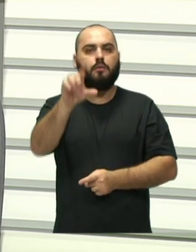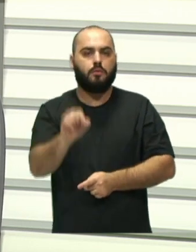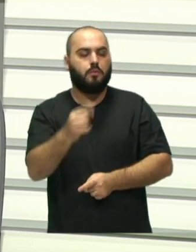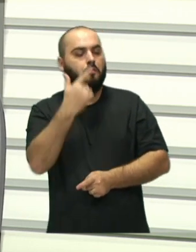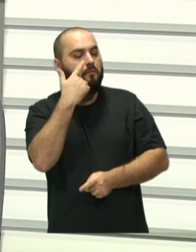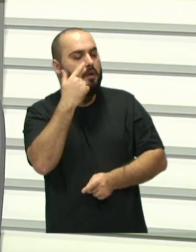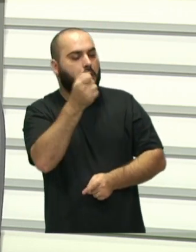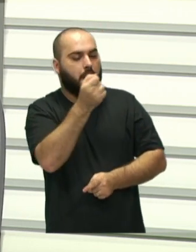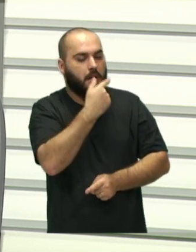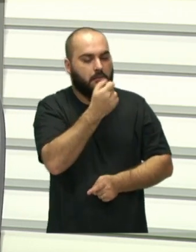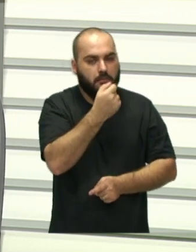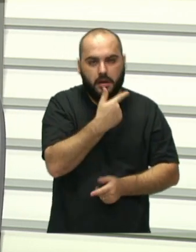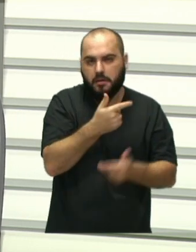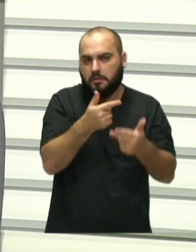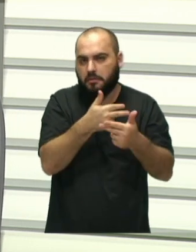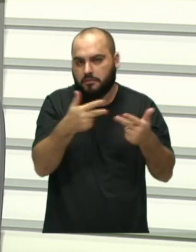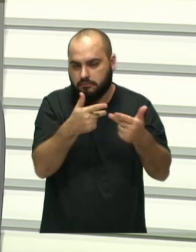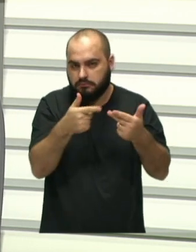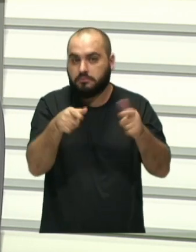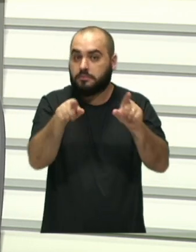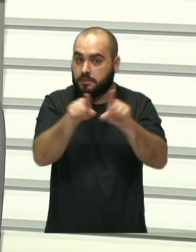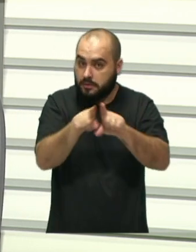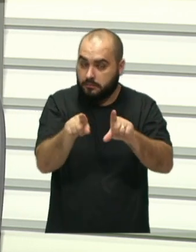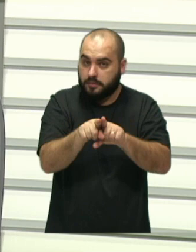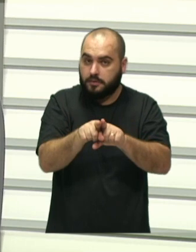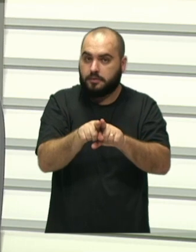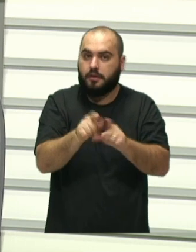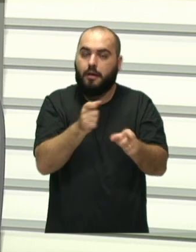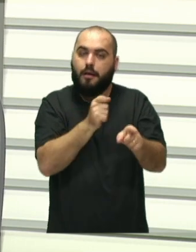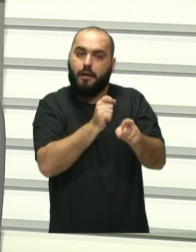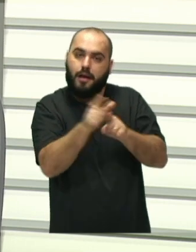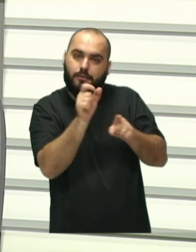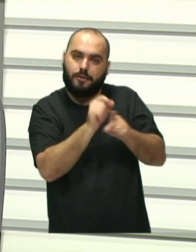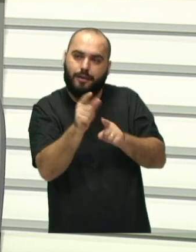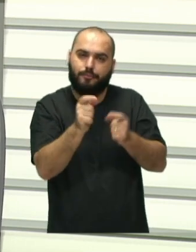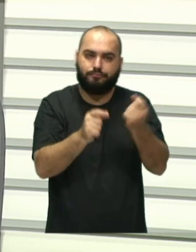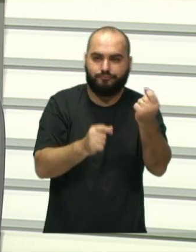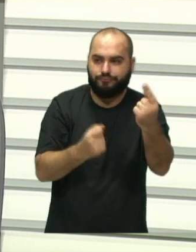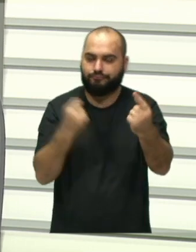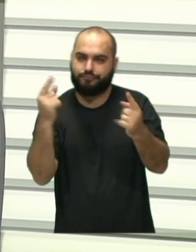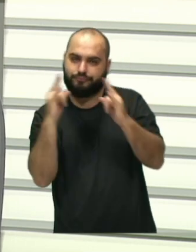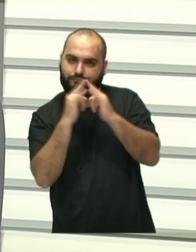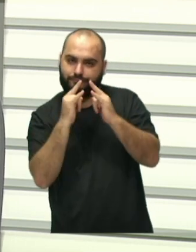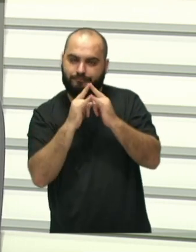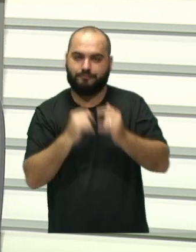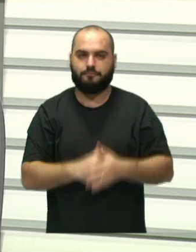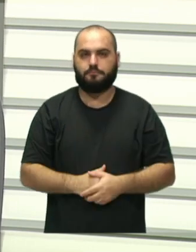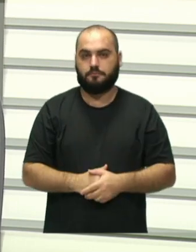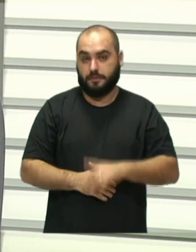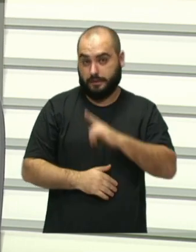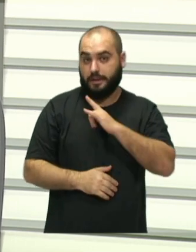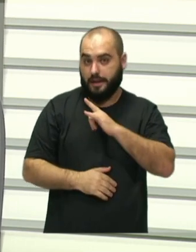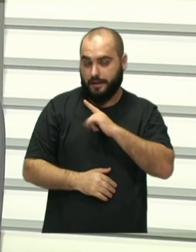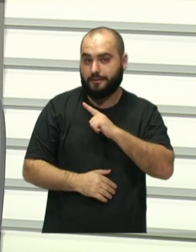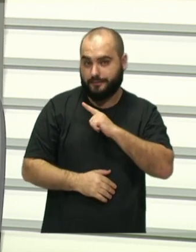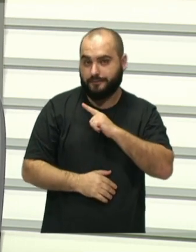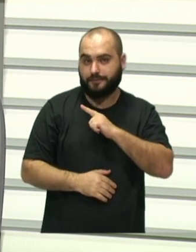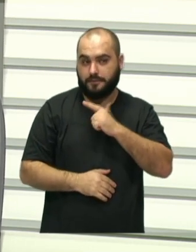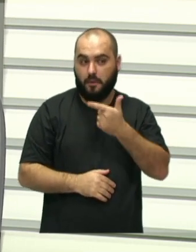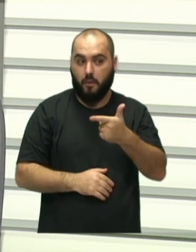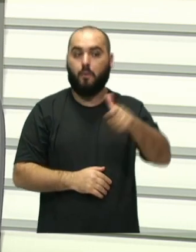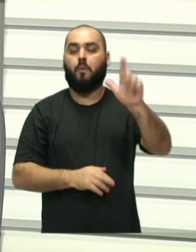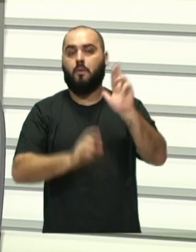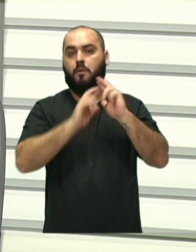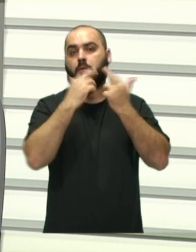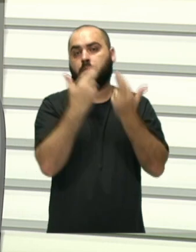os remédios medicamentos e também as questões dos aluguéis de algumas entidades estão isso gerou uma outra uma outra